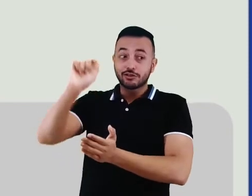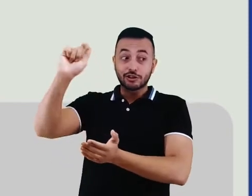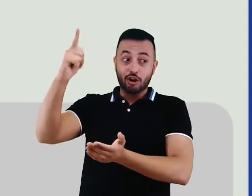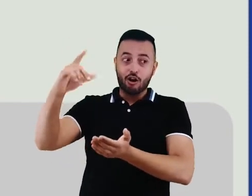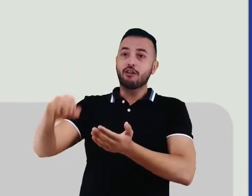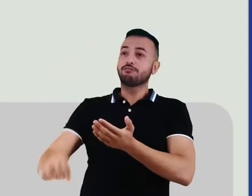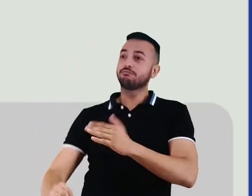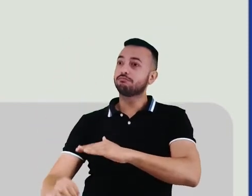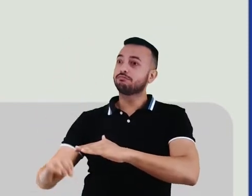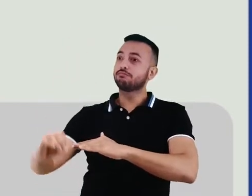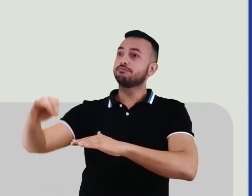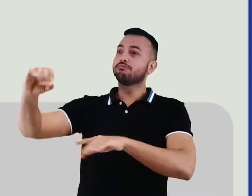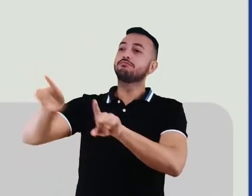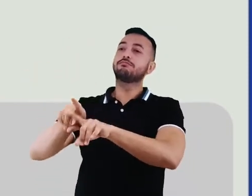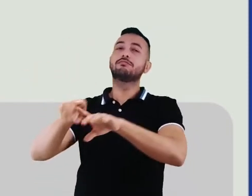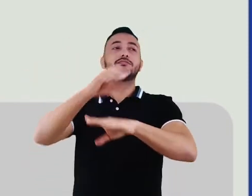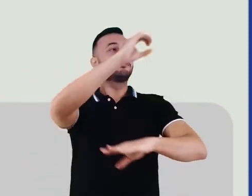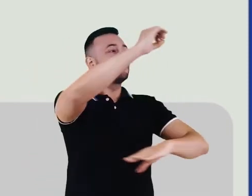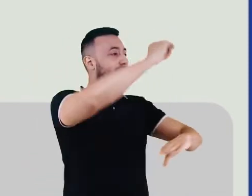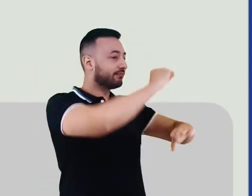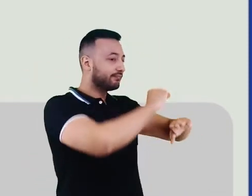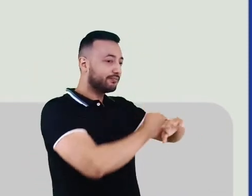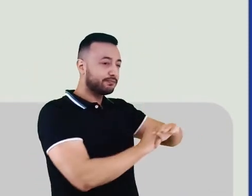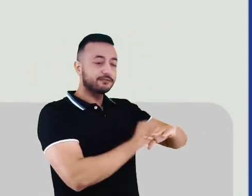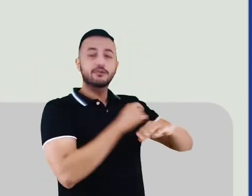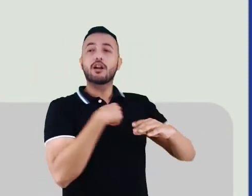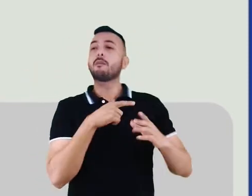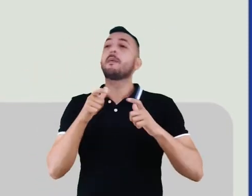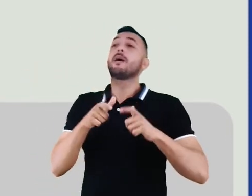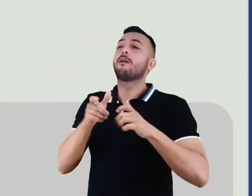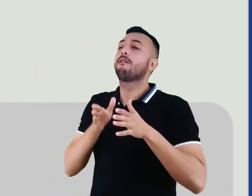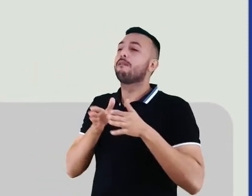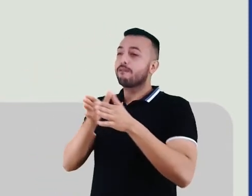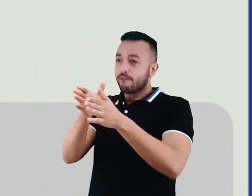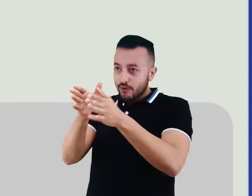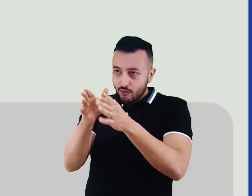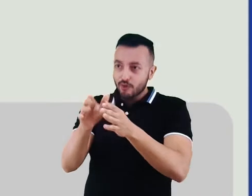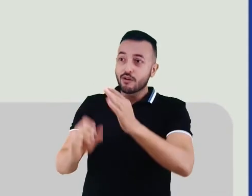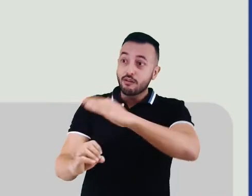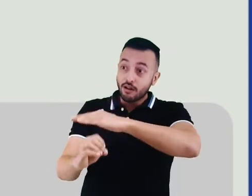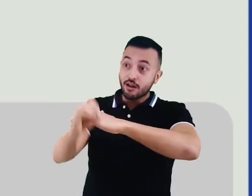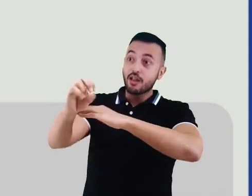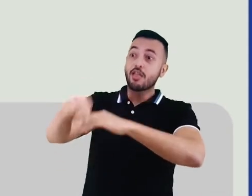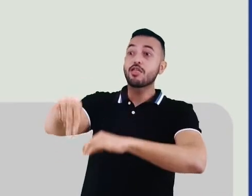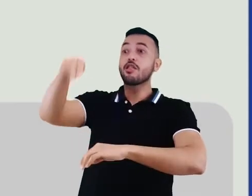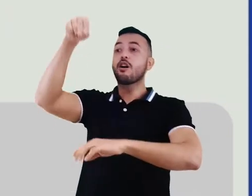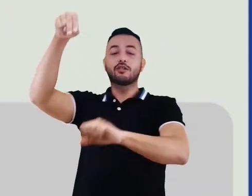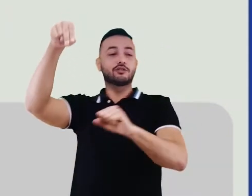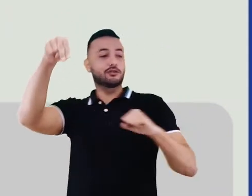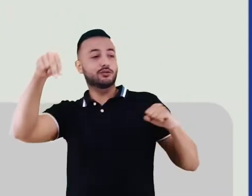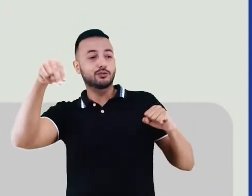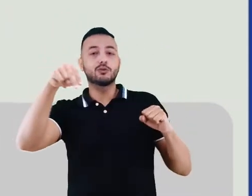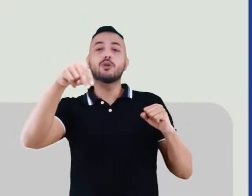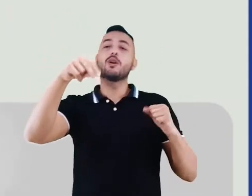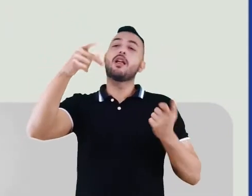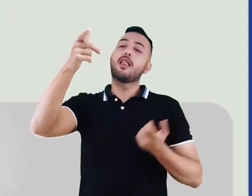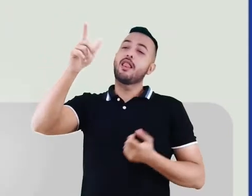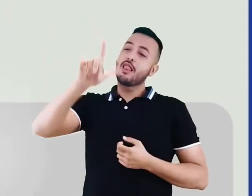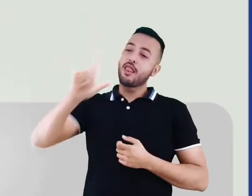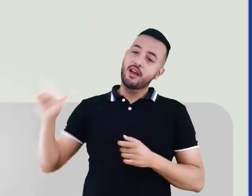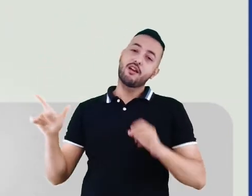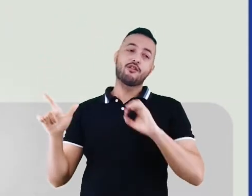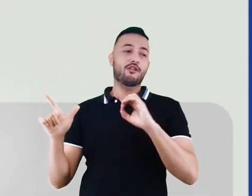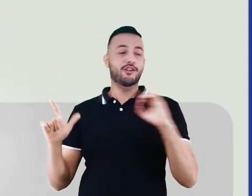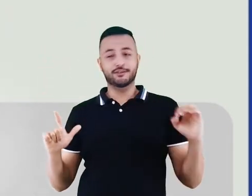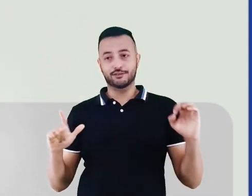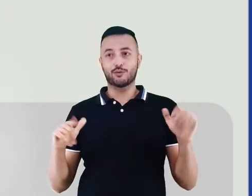do nascer e do pôr do sol para saber em que direção eles estavam indo. Se era para o norte, para o sul, para o leste ou para